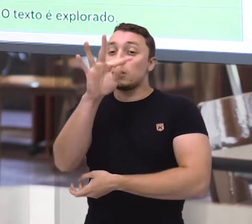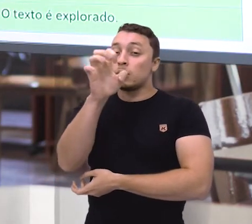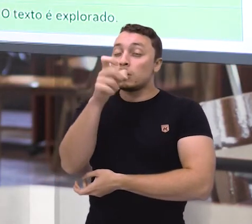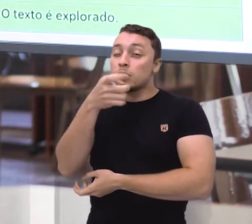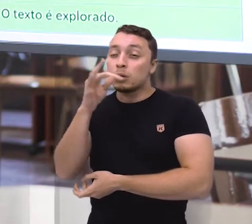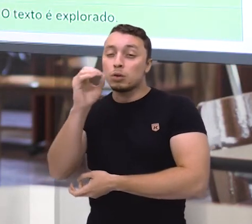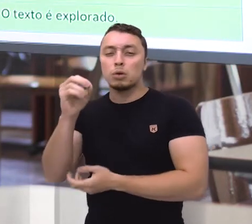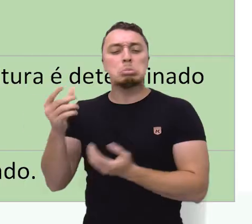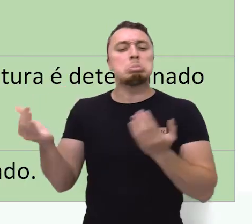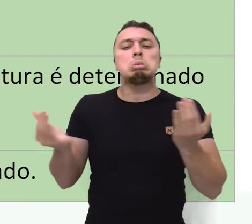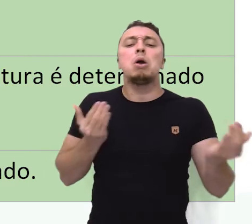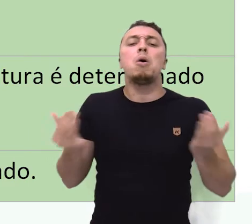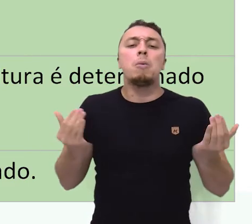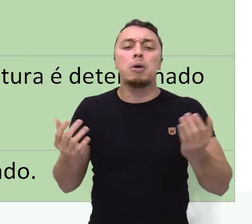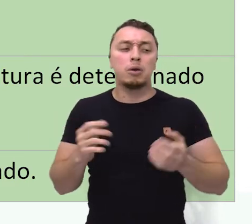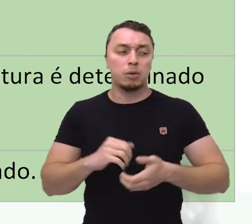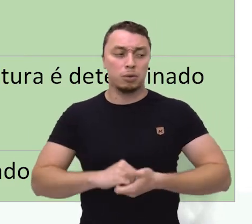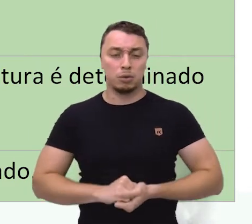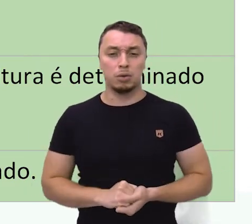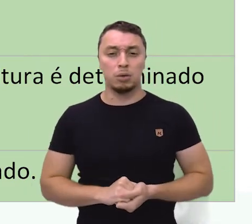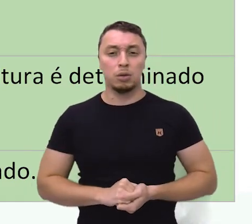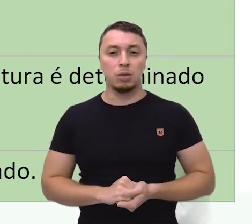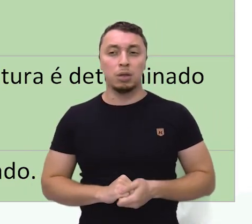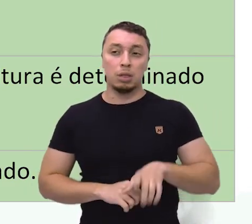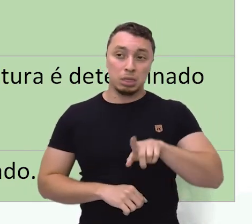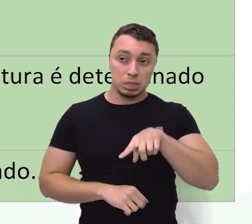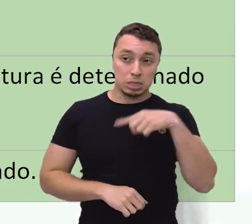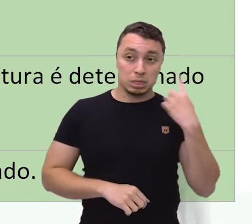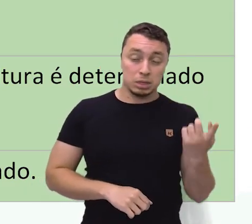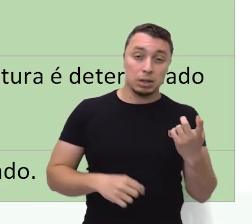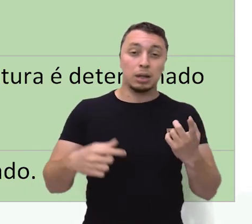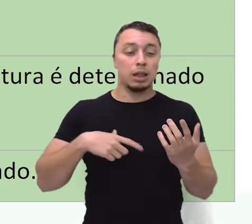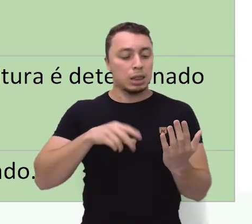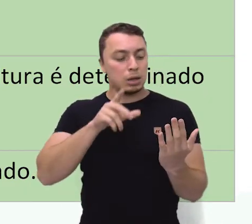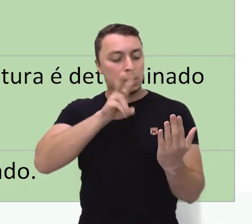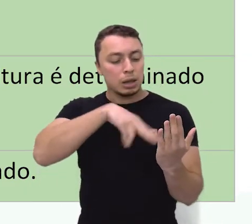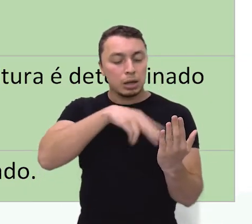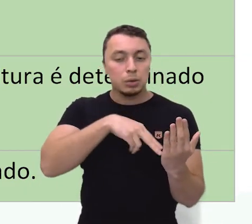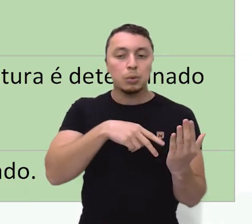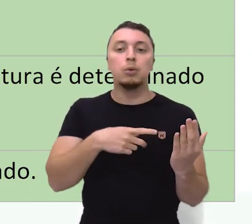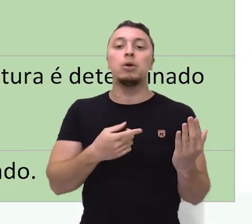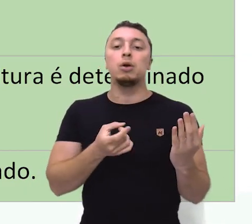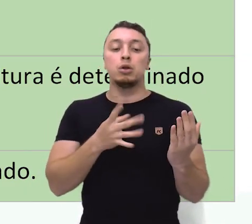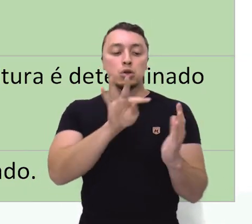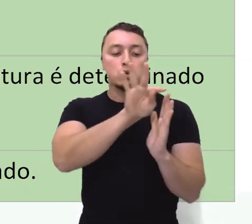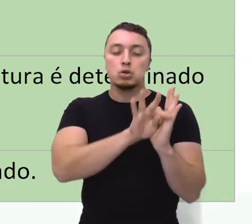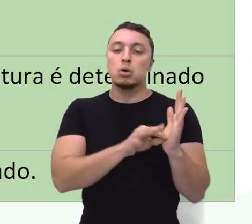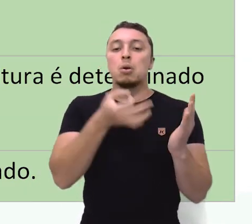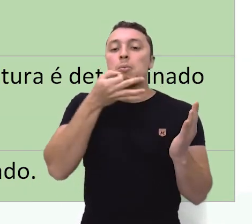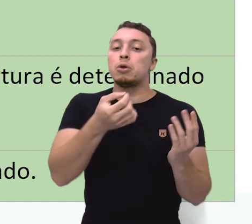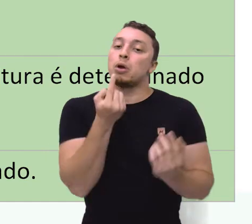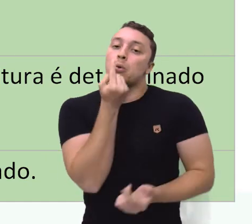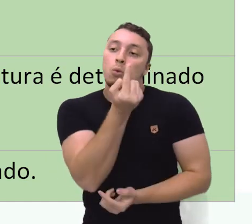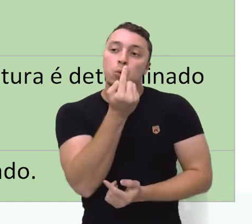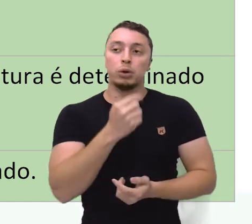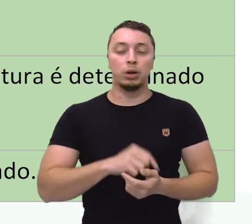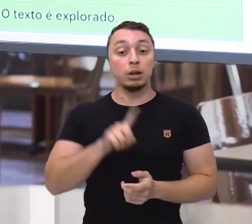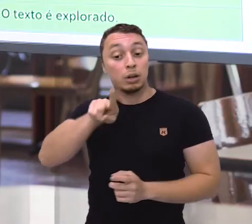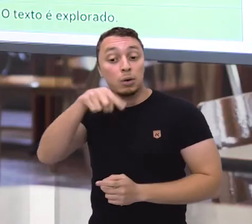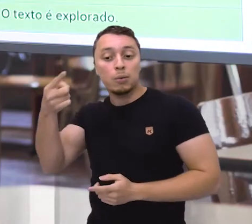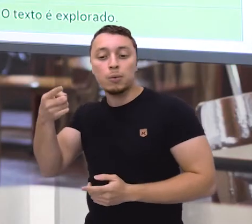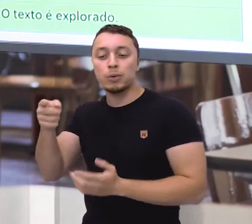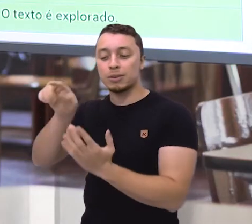para outra? No livro tradicional, nós temos uma leitura linear, direcionada, enquanto que no hipertexto a leitura não é